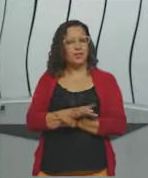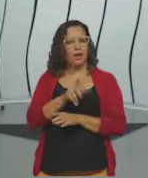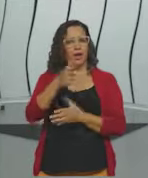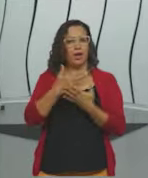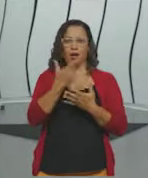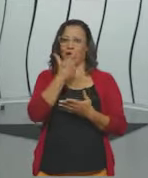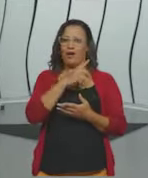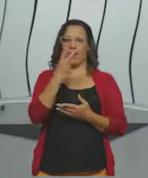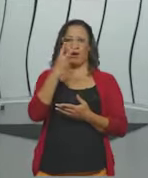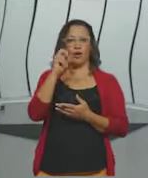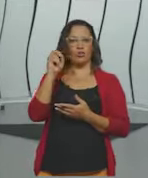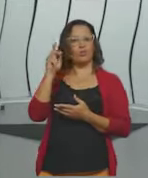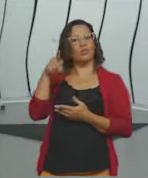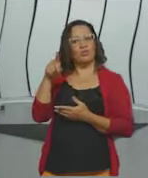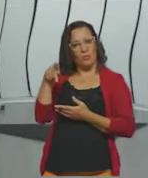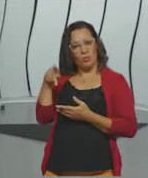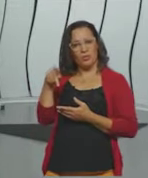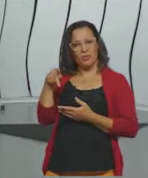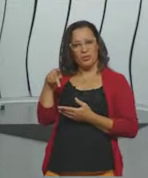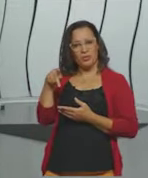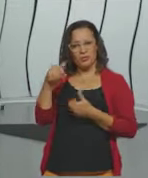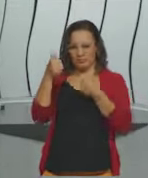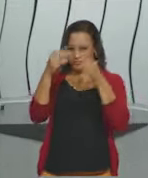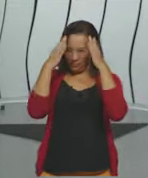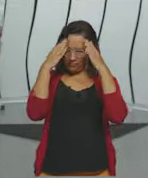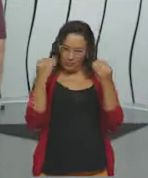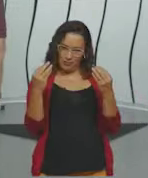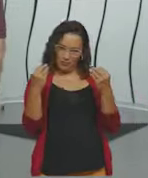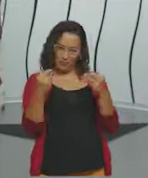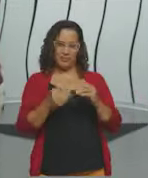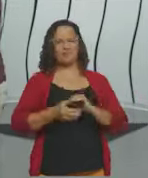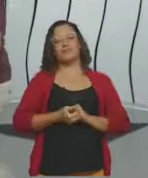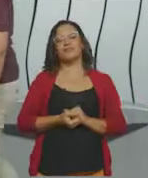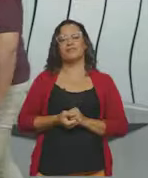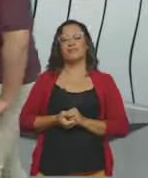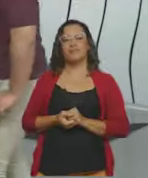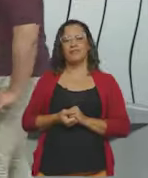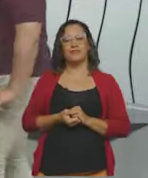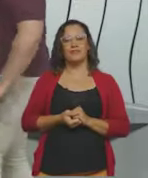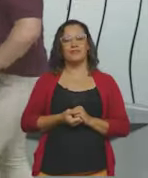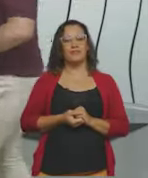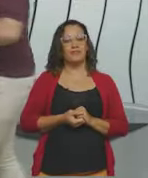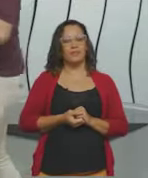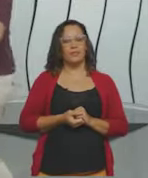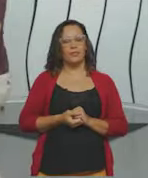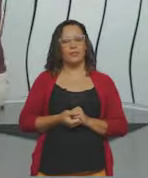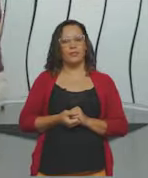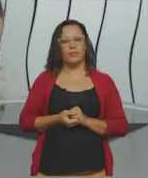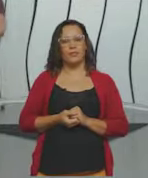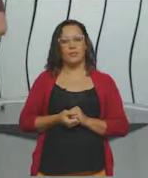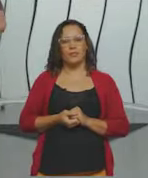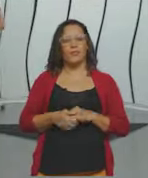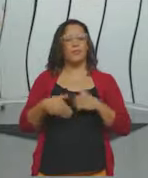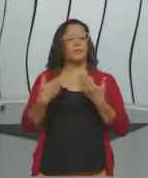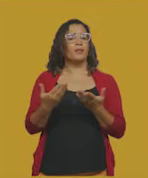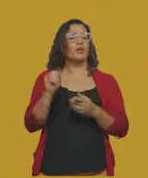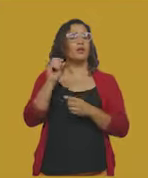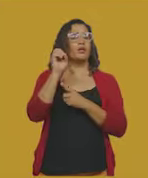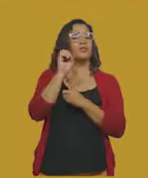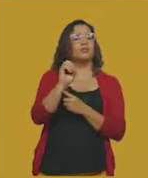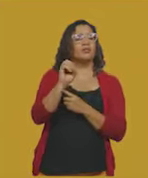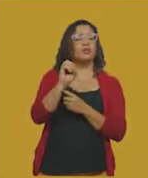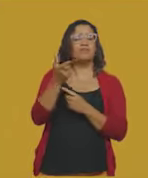200 pontos lá na competência 1. Tranquilo? Continuando. O que pode zerar a competência